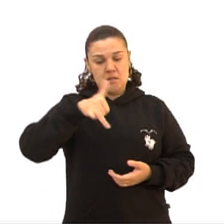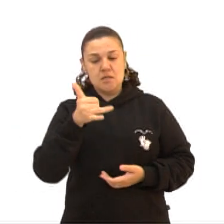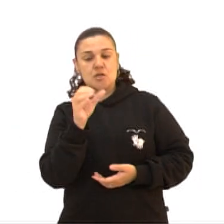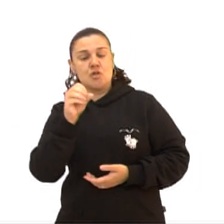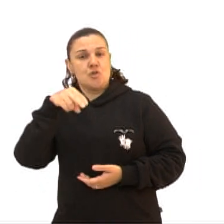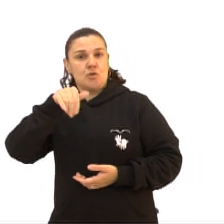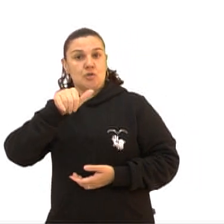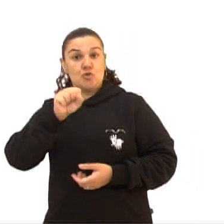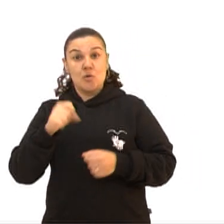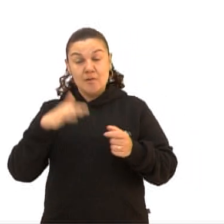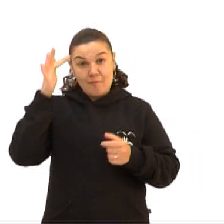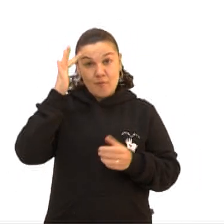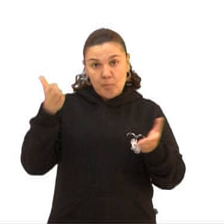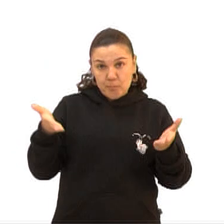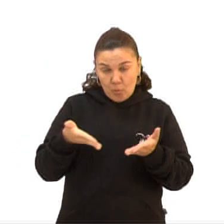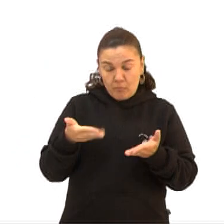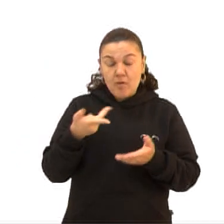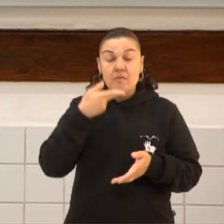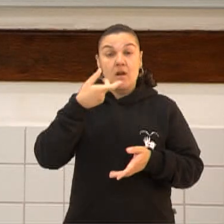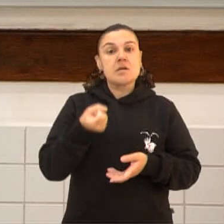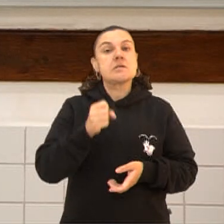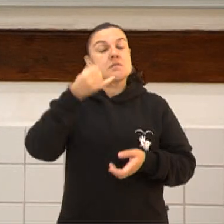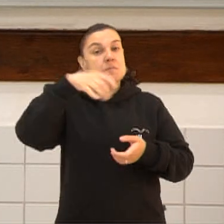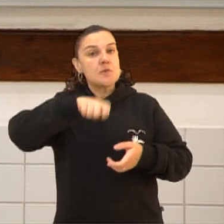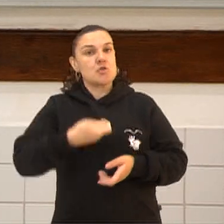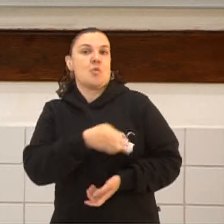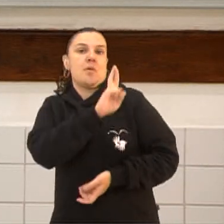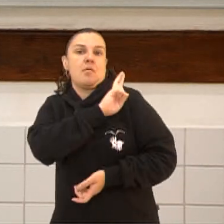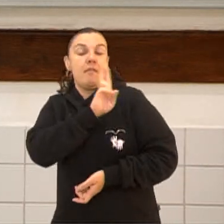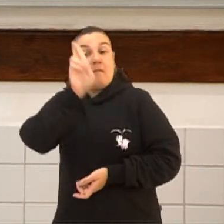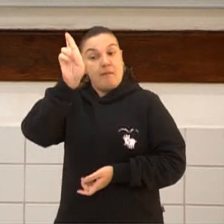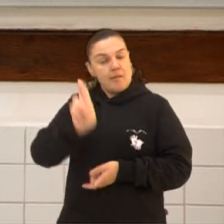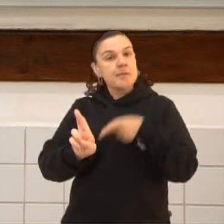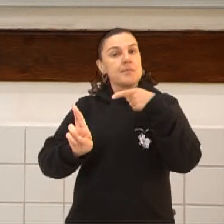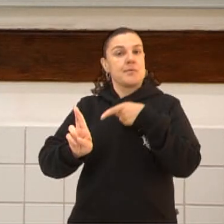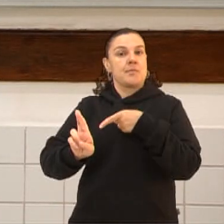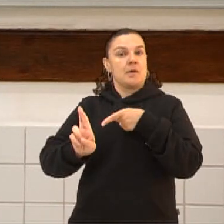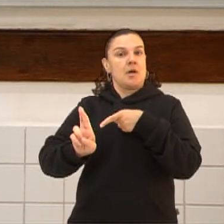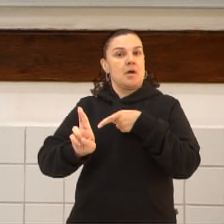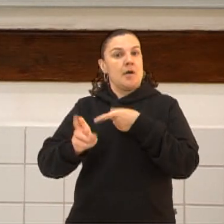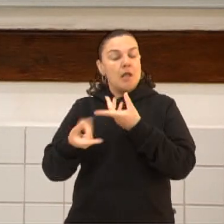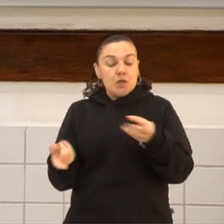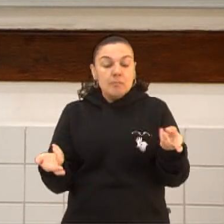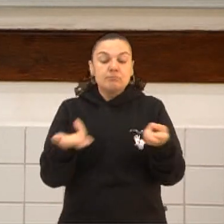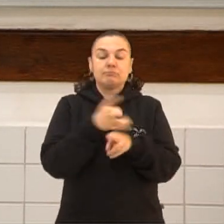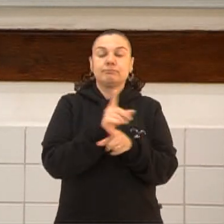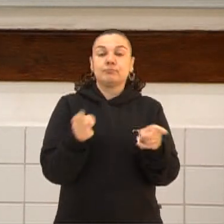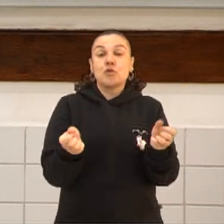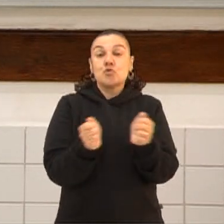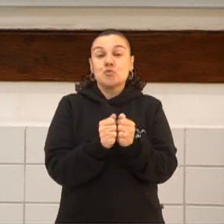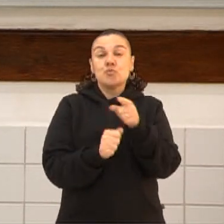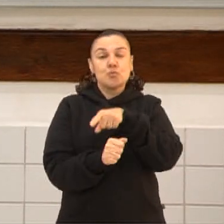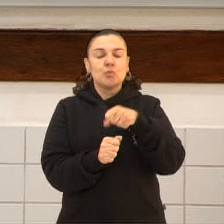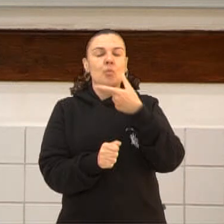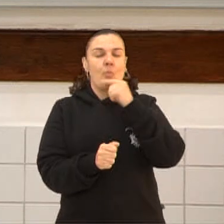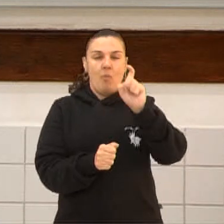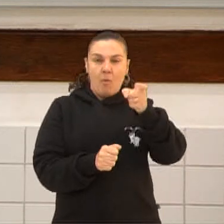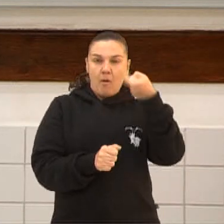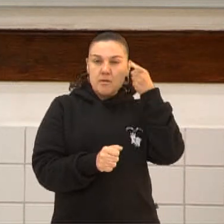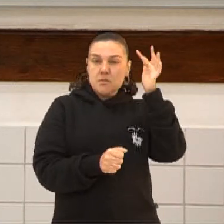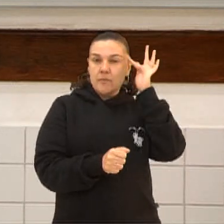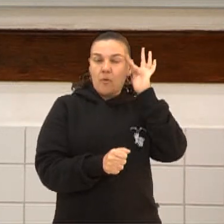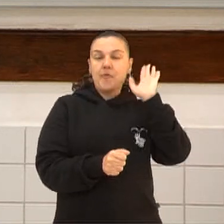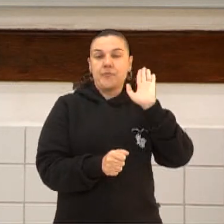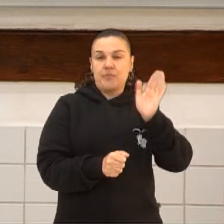ele propõe o princípio de responsabilidade. Através de uma revisão da ética kantiana, o Hans Jonas vai nos dizer que